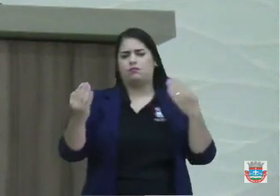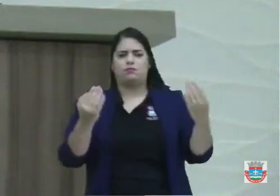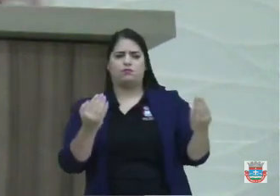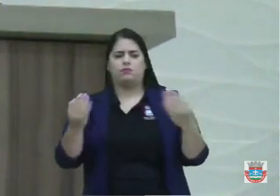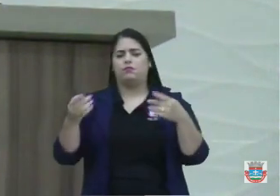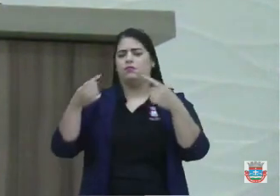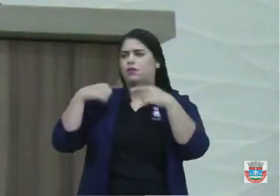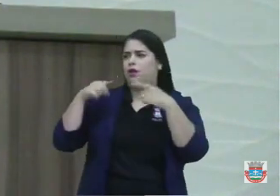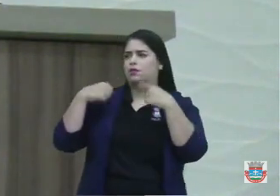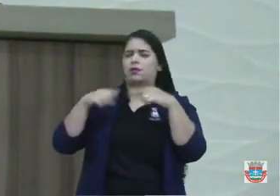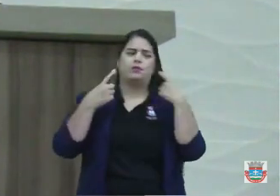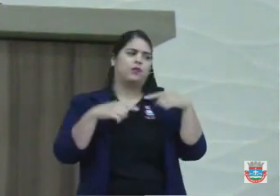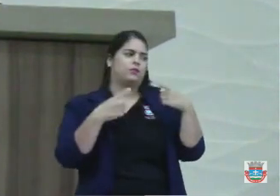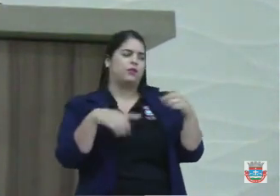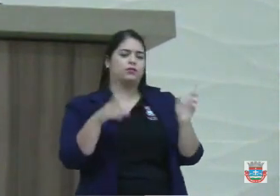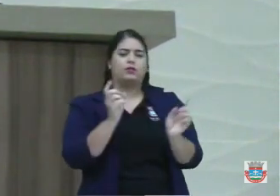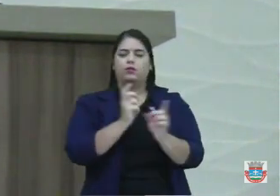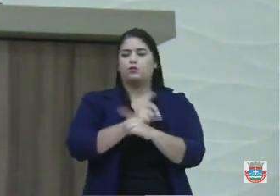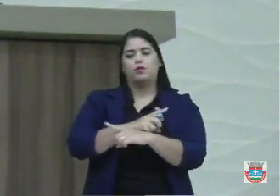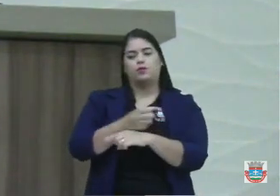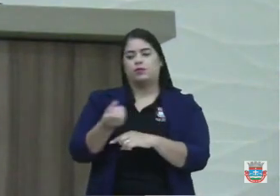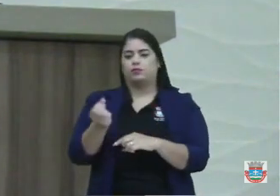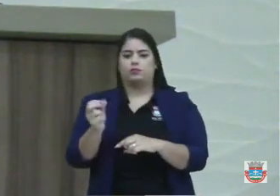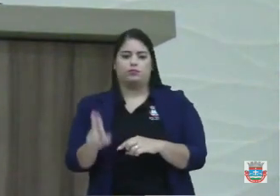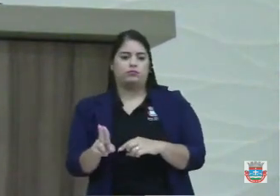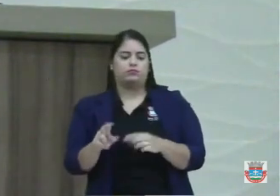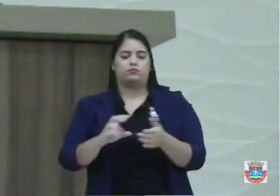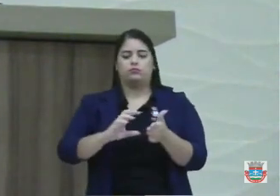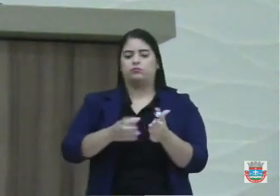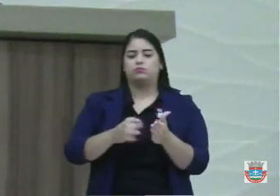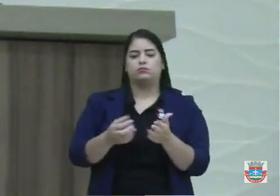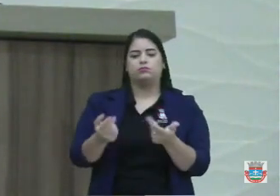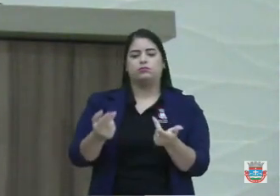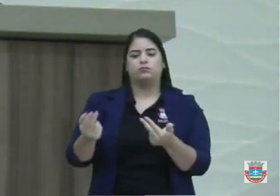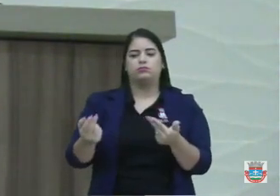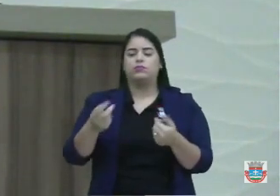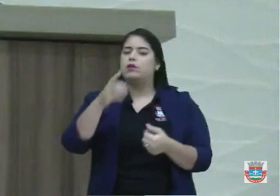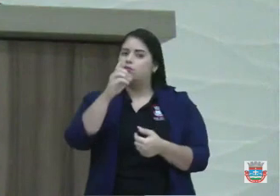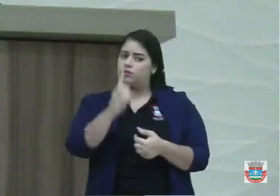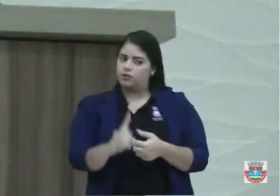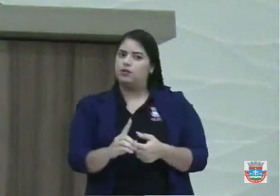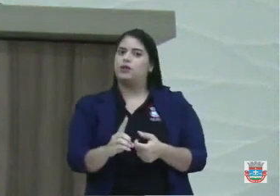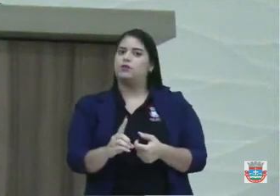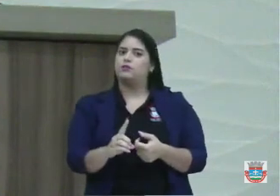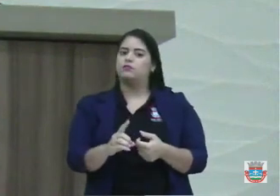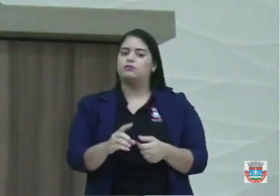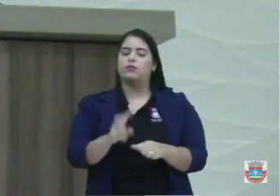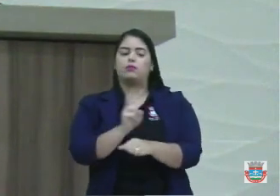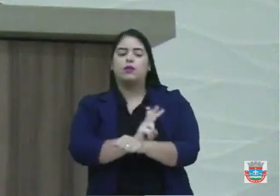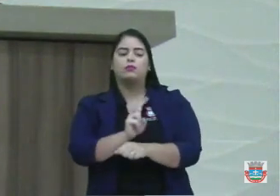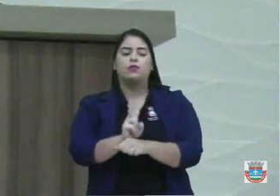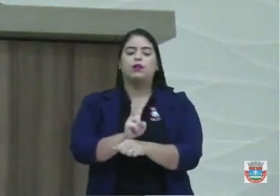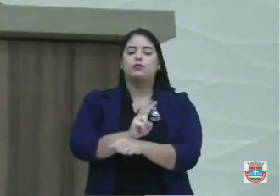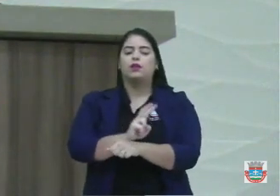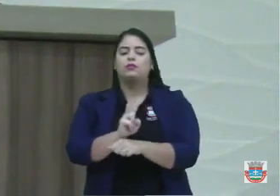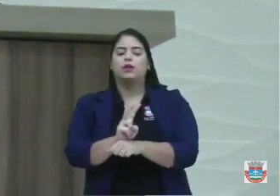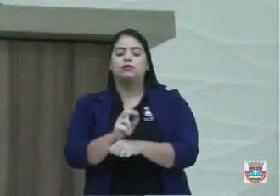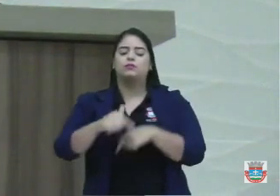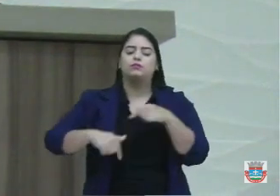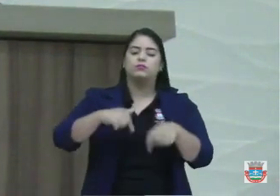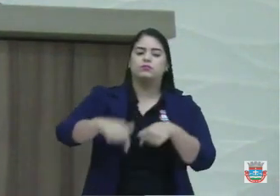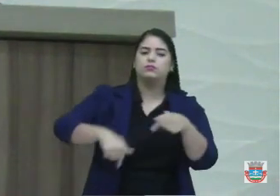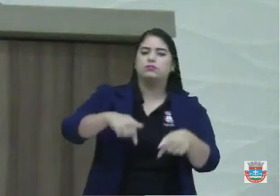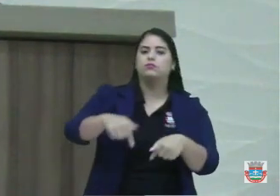casa, que ele seja oposição, que ele seja situação, é um direito fiscalizar, cobrar, lutar, fazer o seu